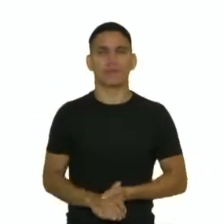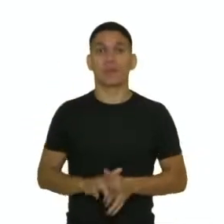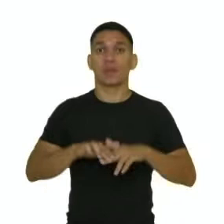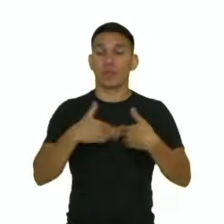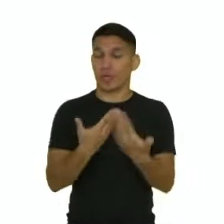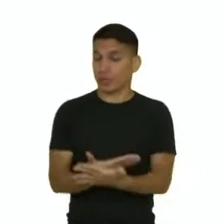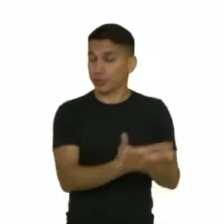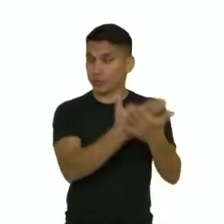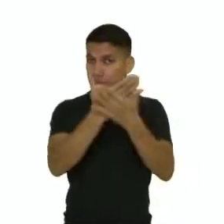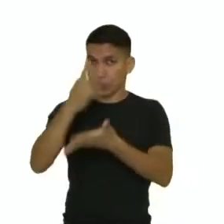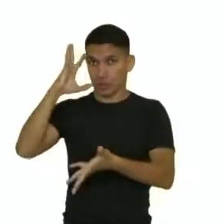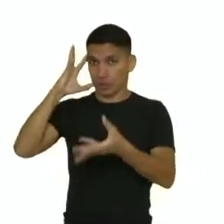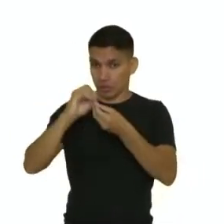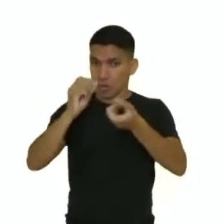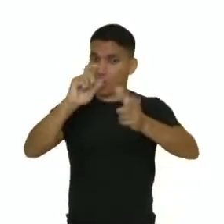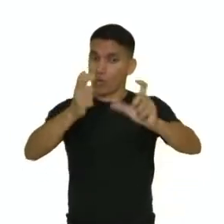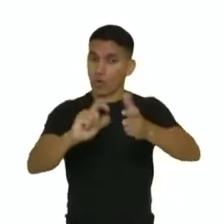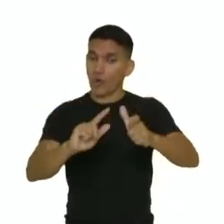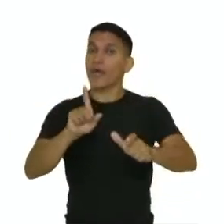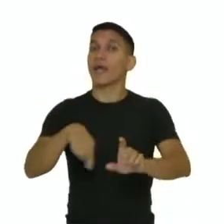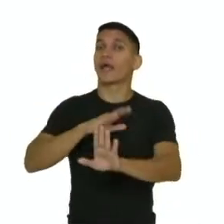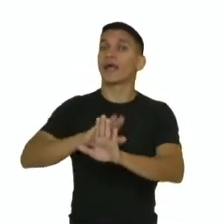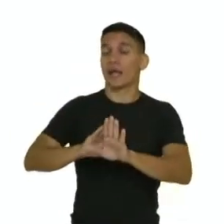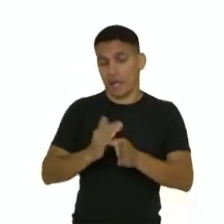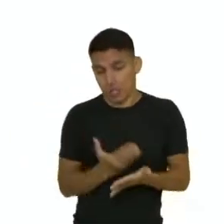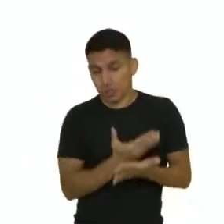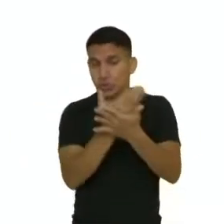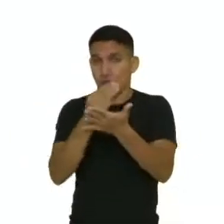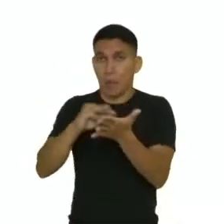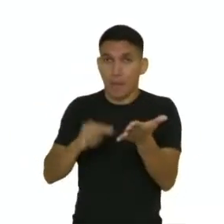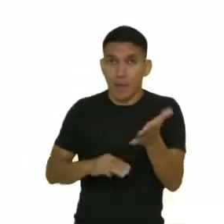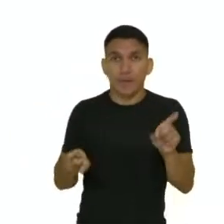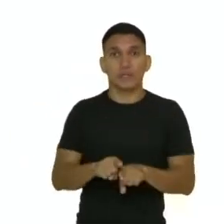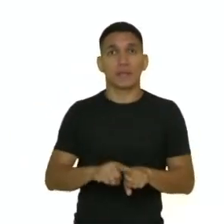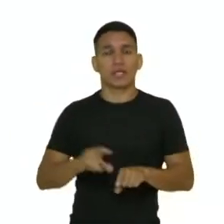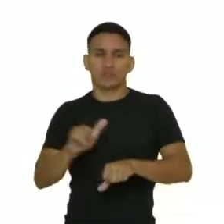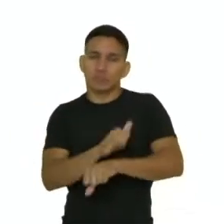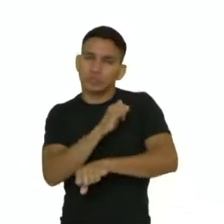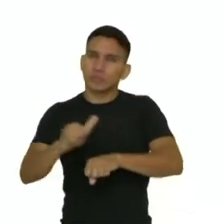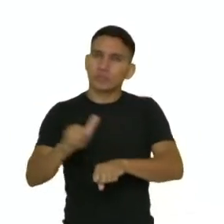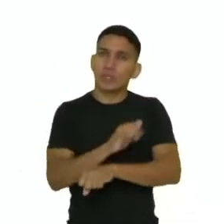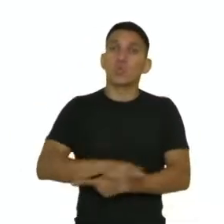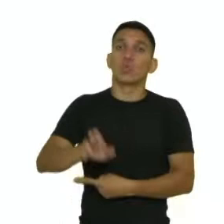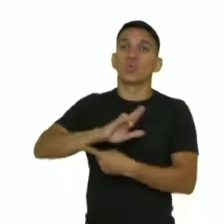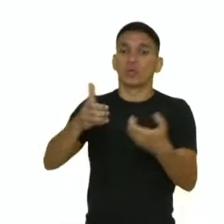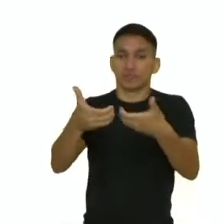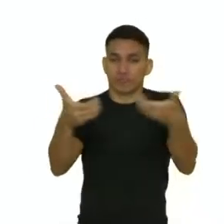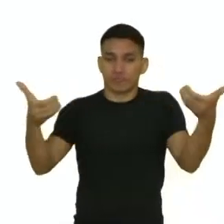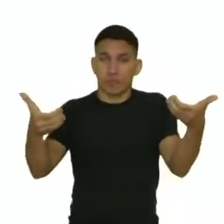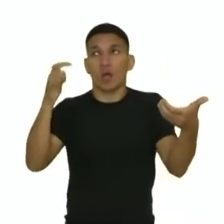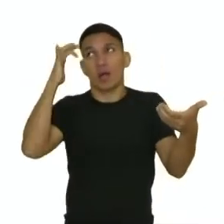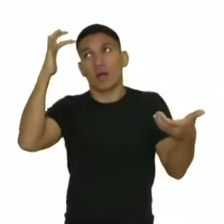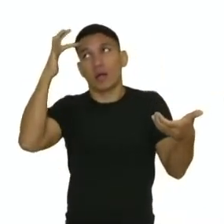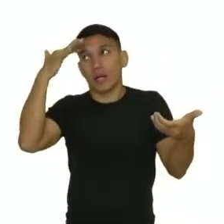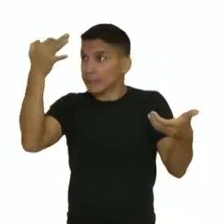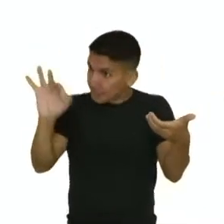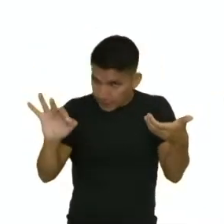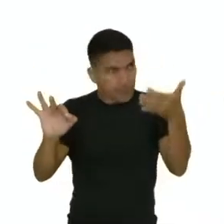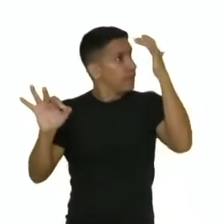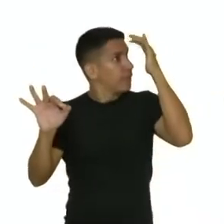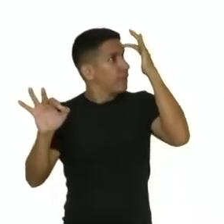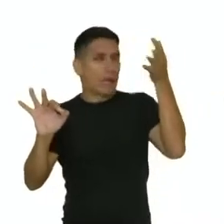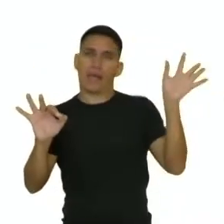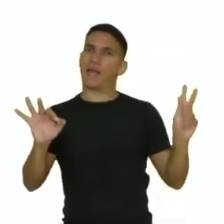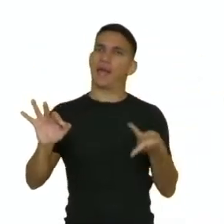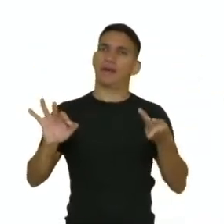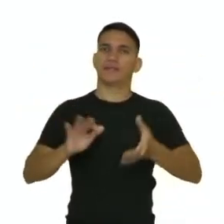da lógica é um estudo dos métodos e princípios usados para distinguir um raciocínio correto do